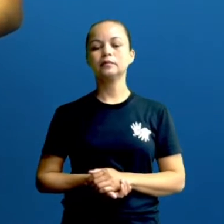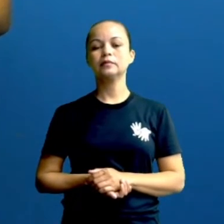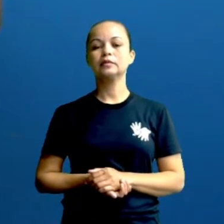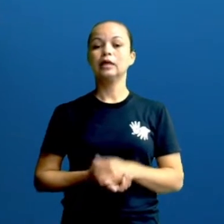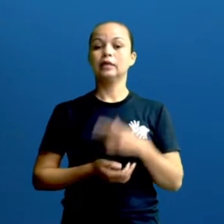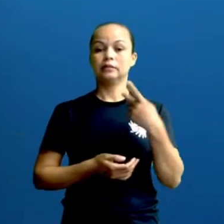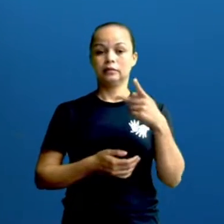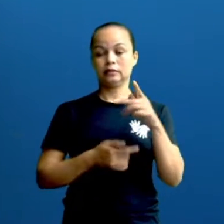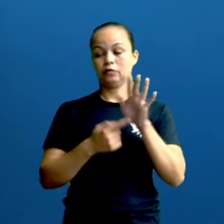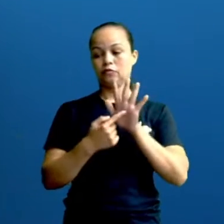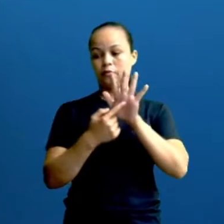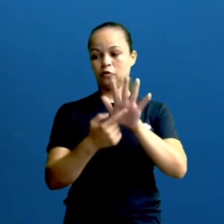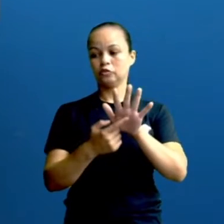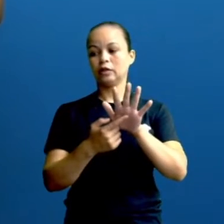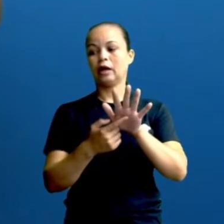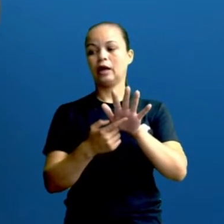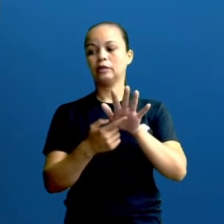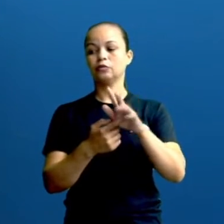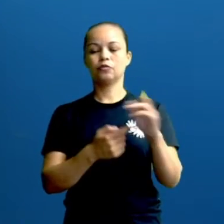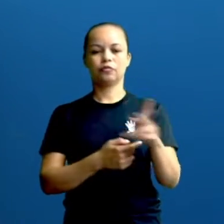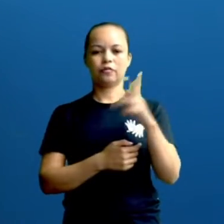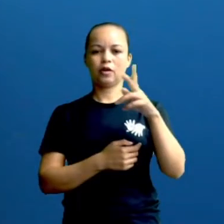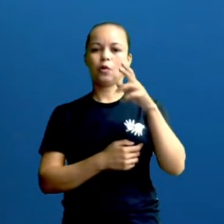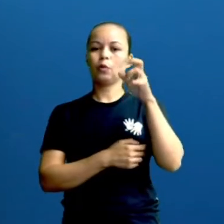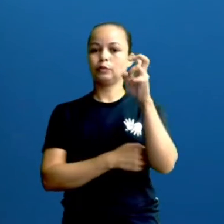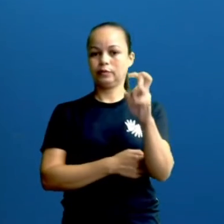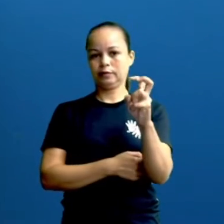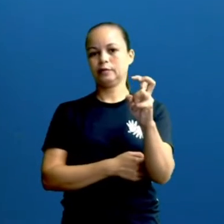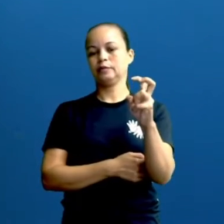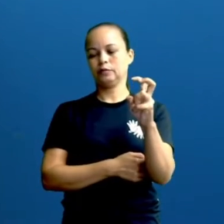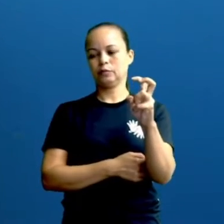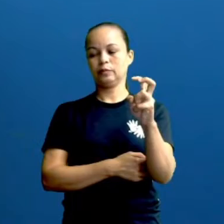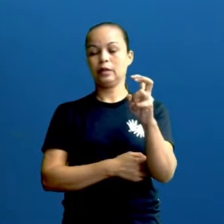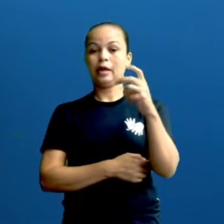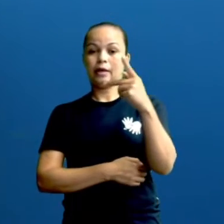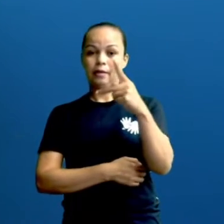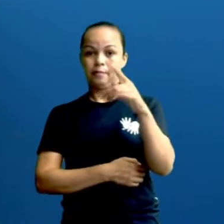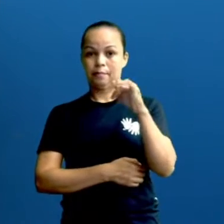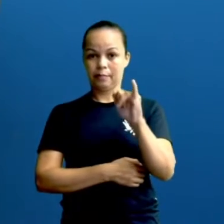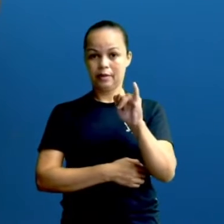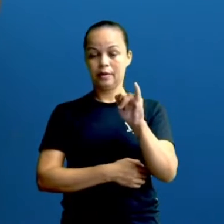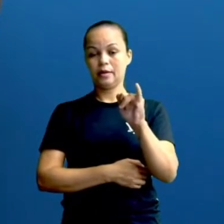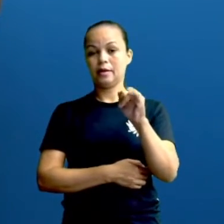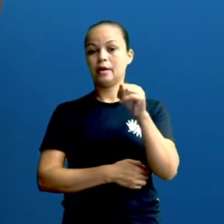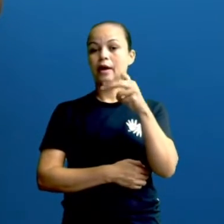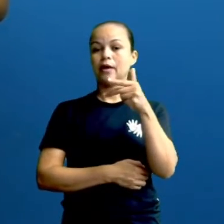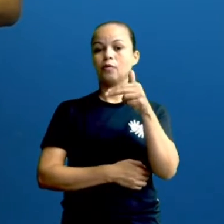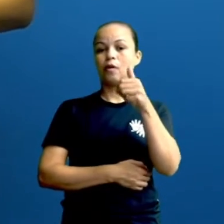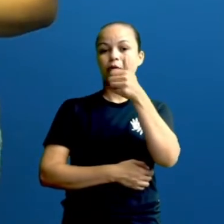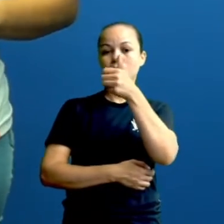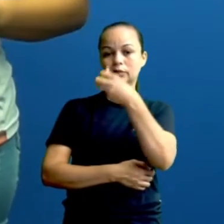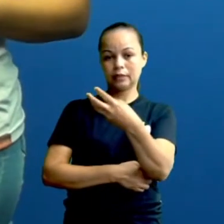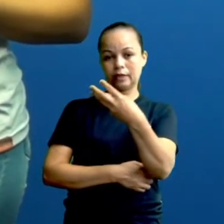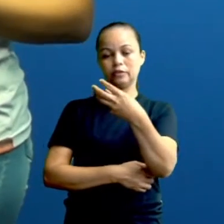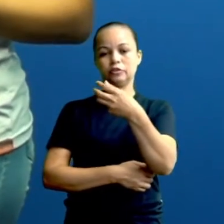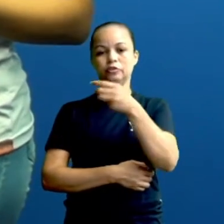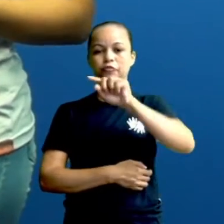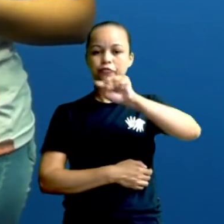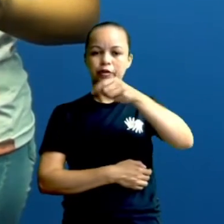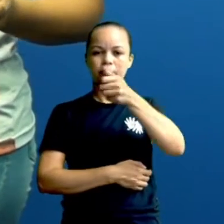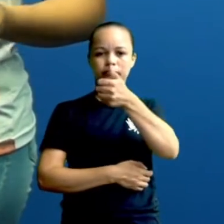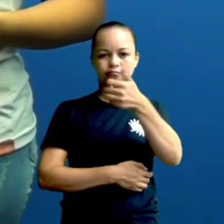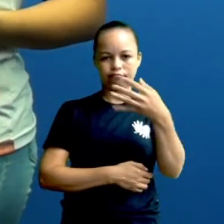raio de 5, tá? E o valor de π é 3,14. Então,